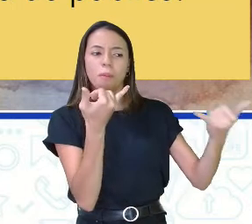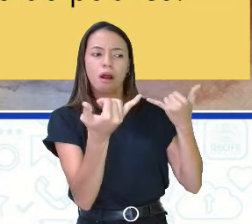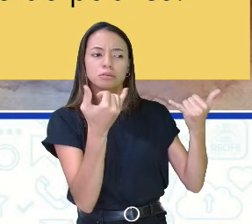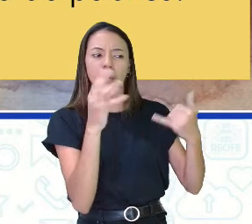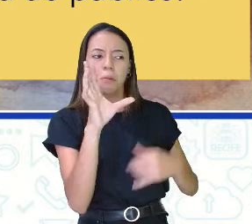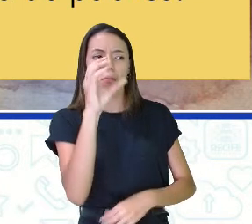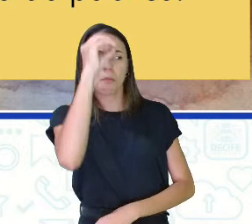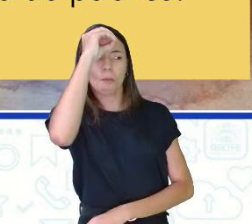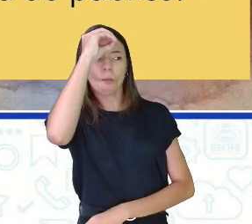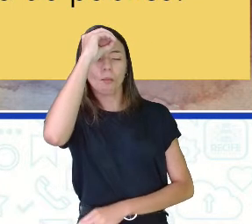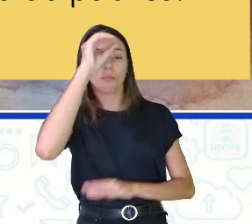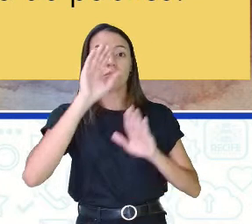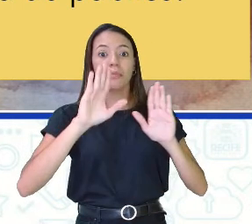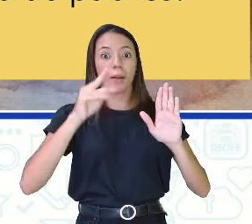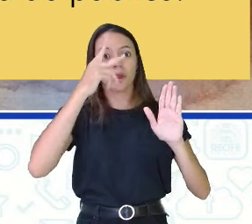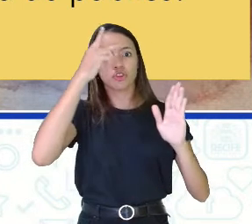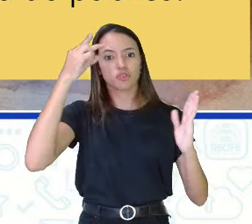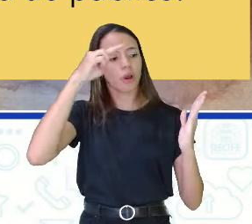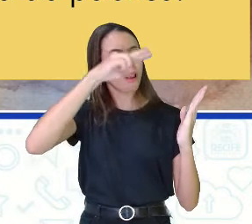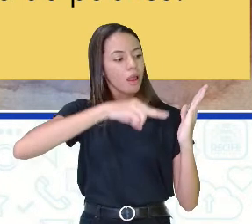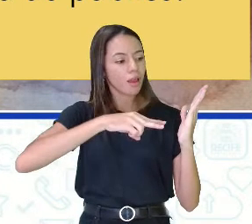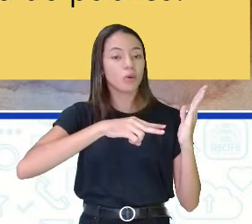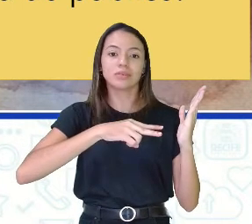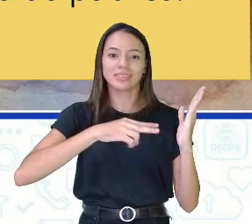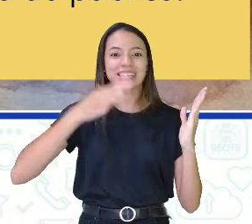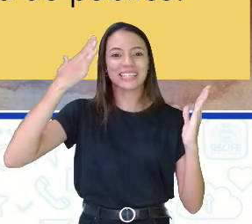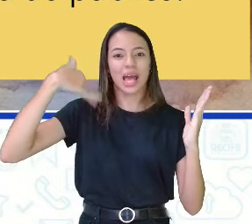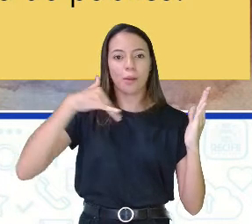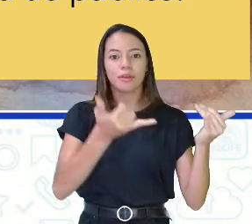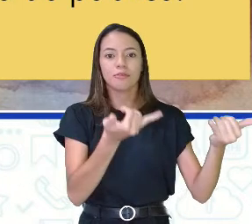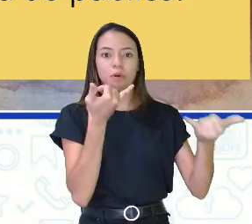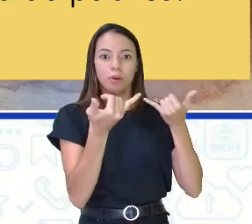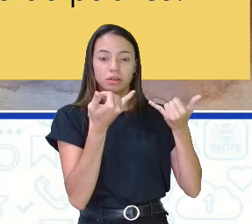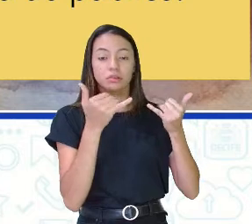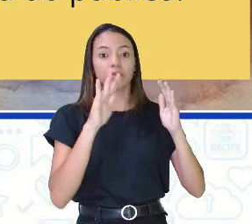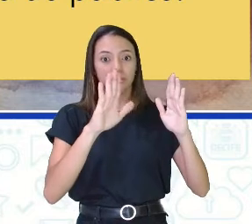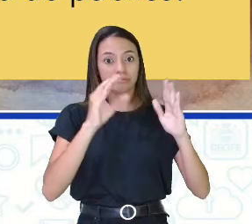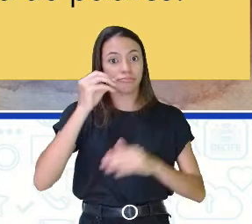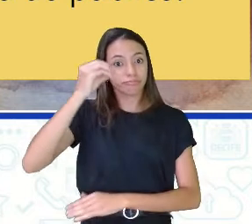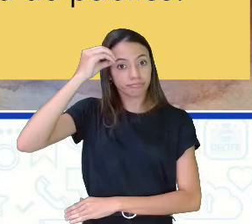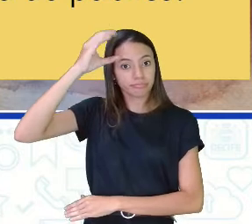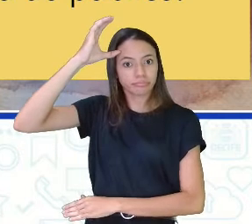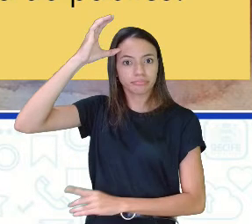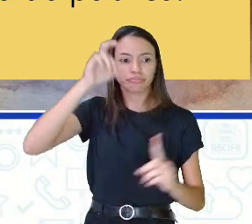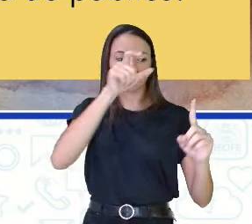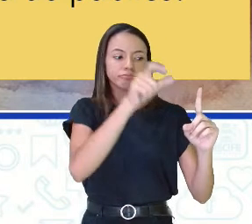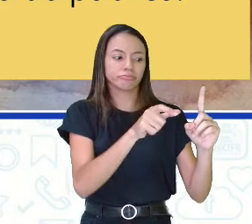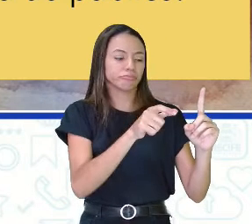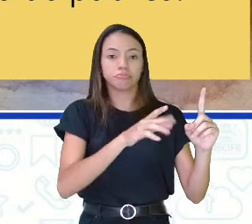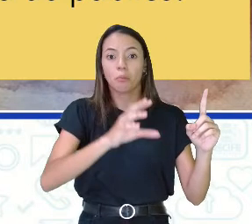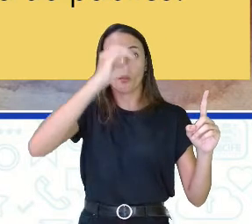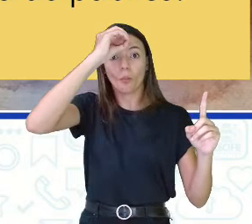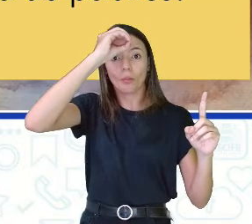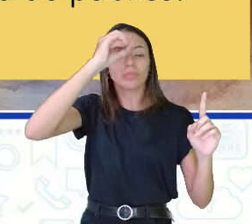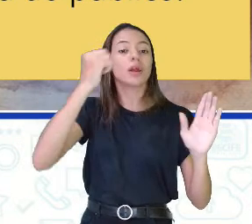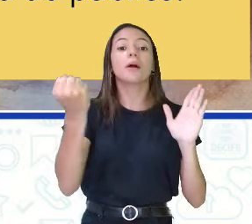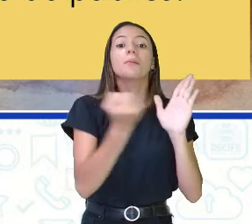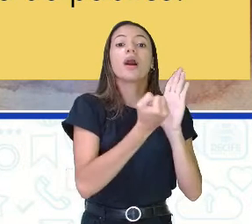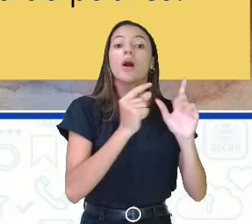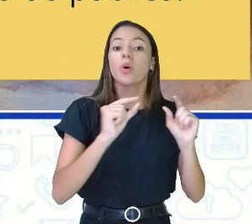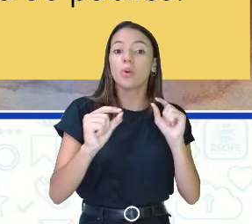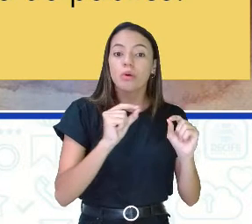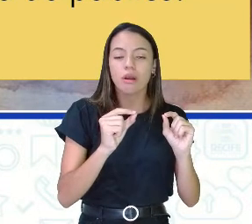são conhecimentos do leitor ou do público. E aí, esses conhecimentos que eles não entendem, que eles não sabem, é que marcam a ironia